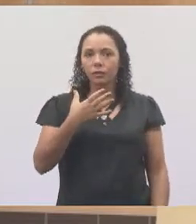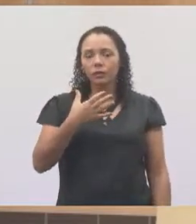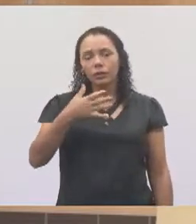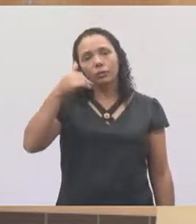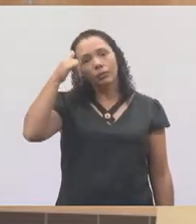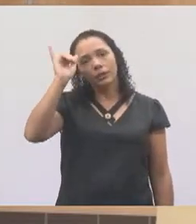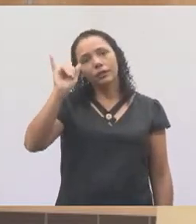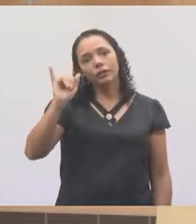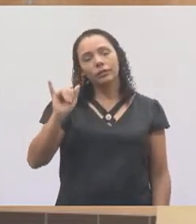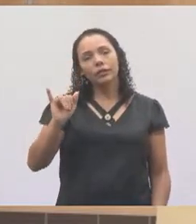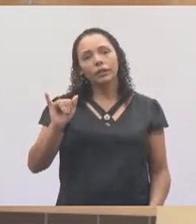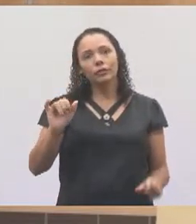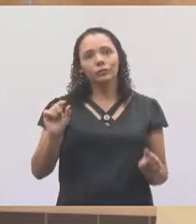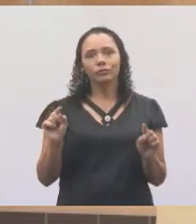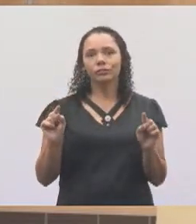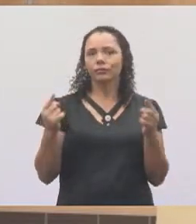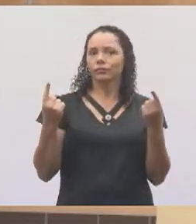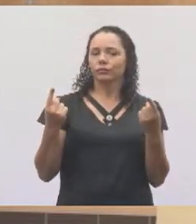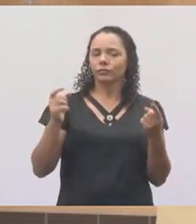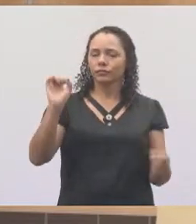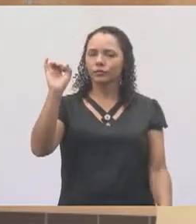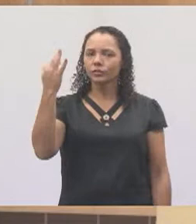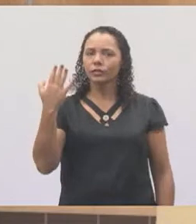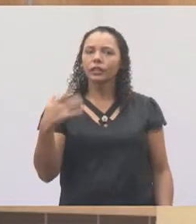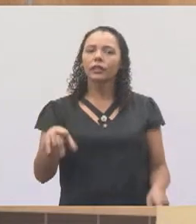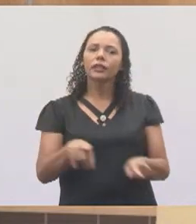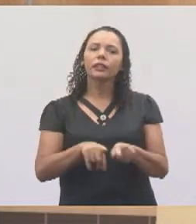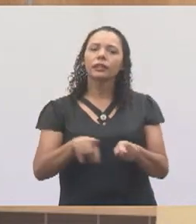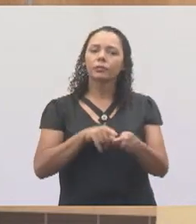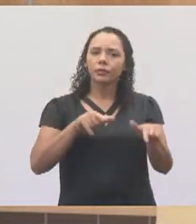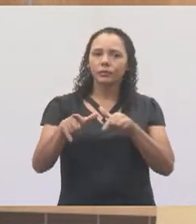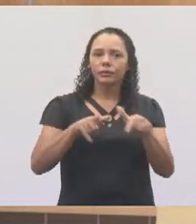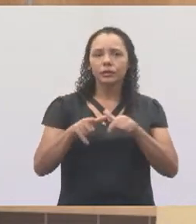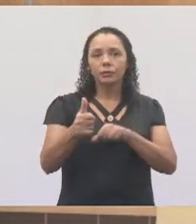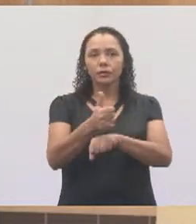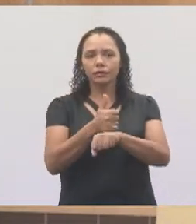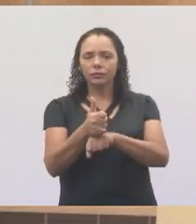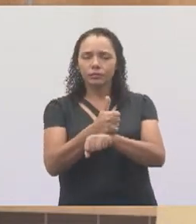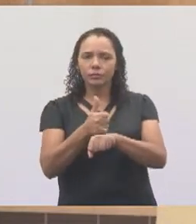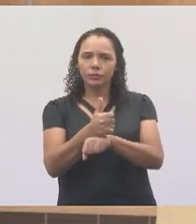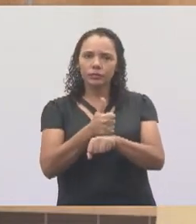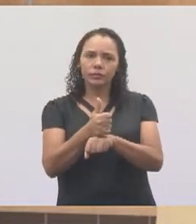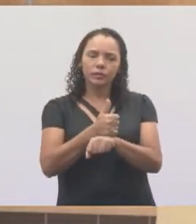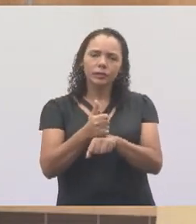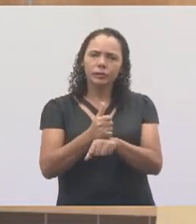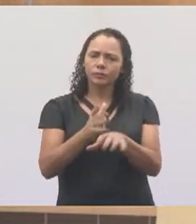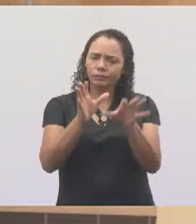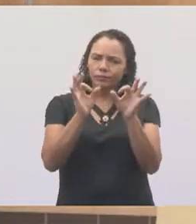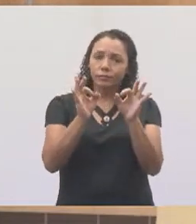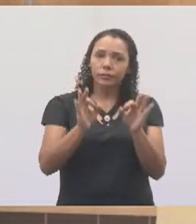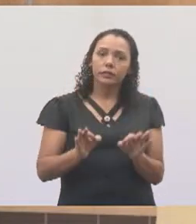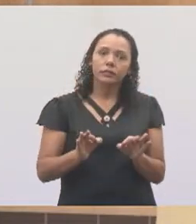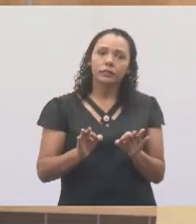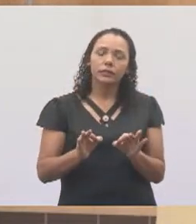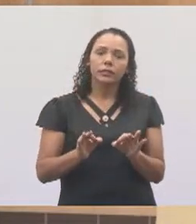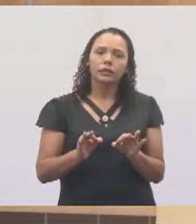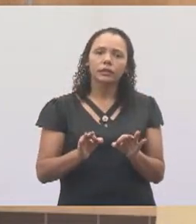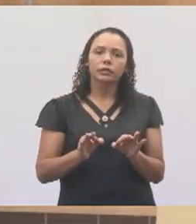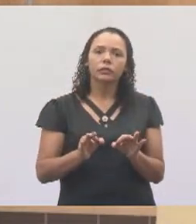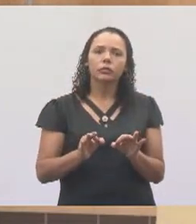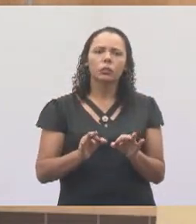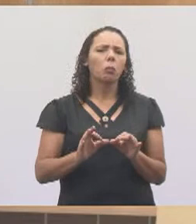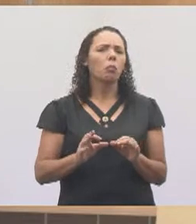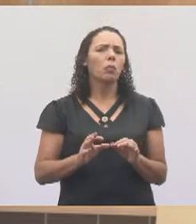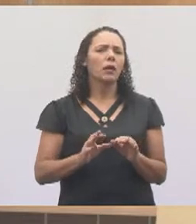o pior. E sem falar do trabalho profissional, né? Que quantos combates, né,